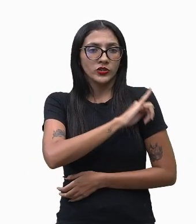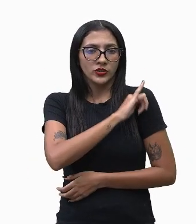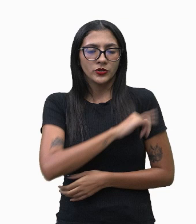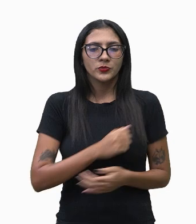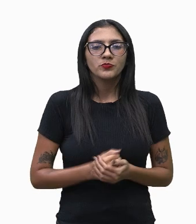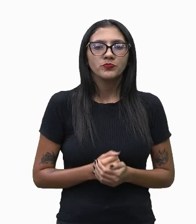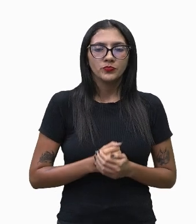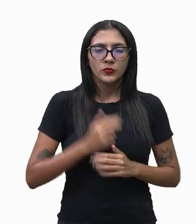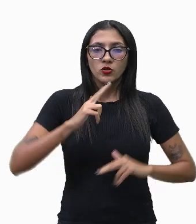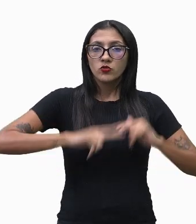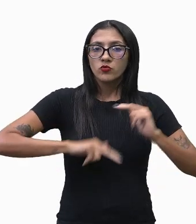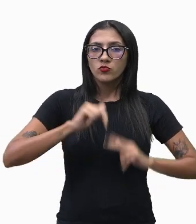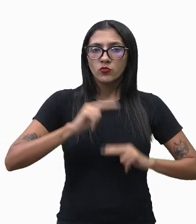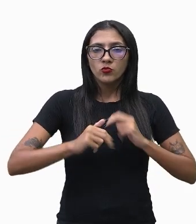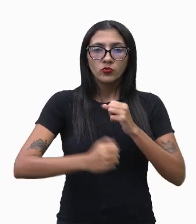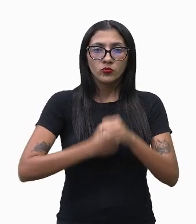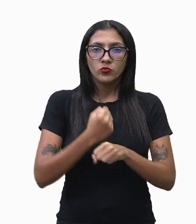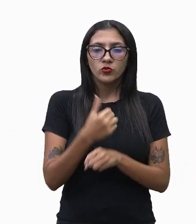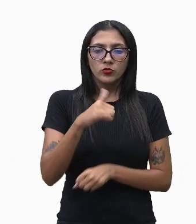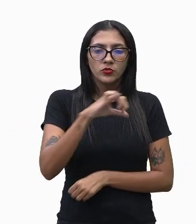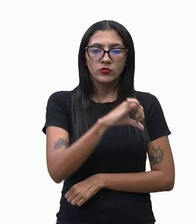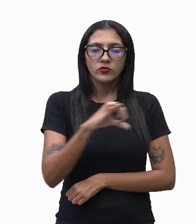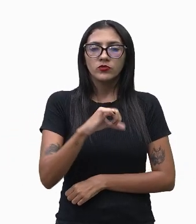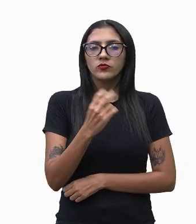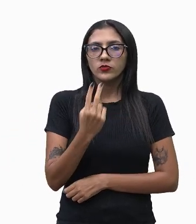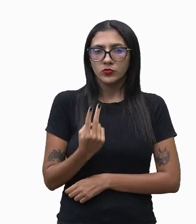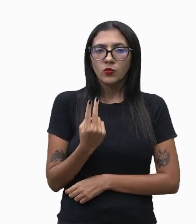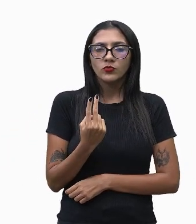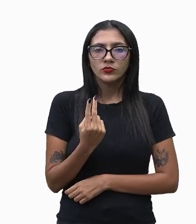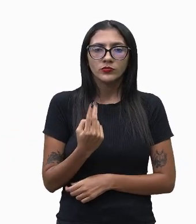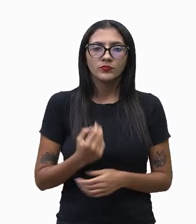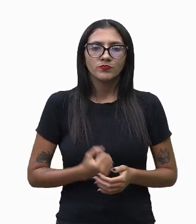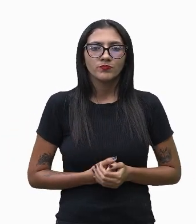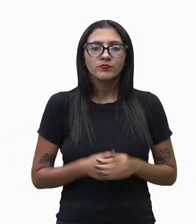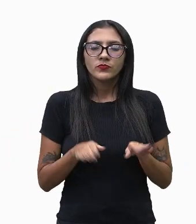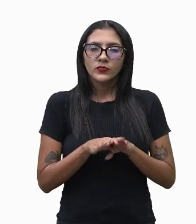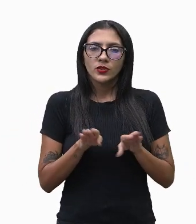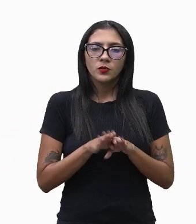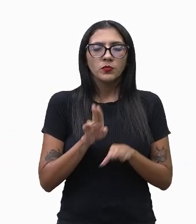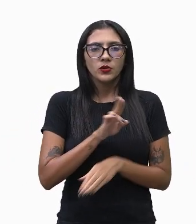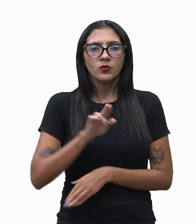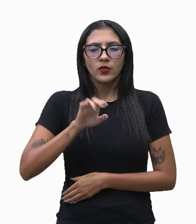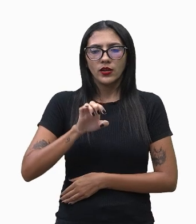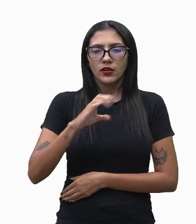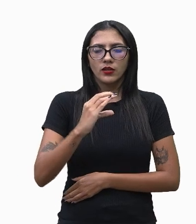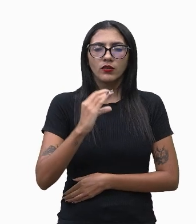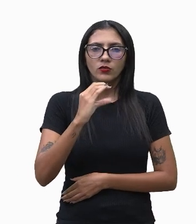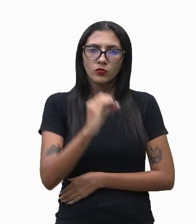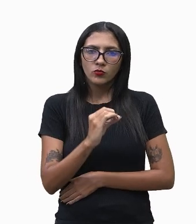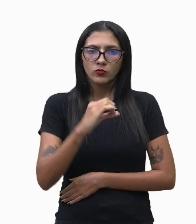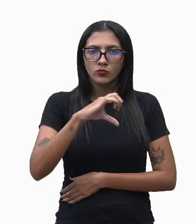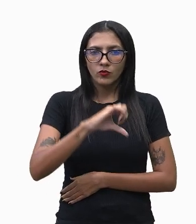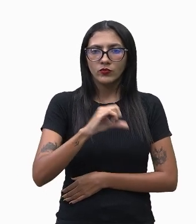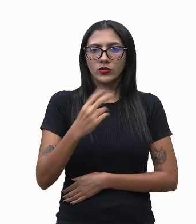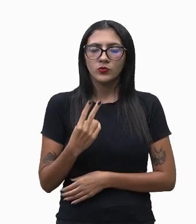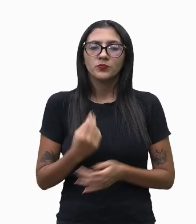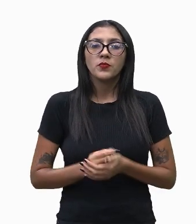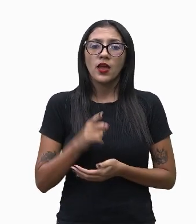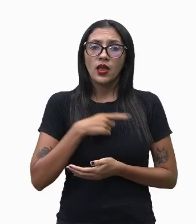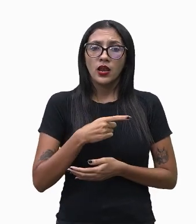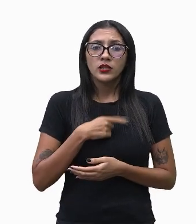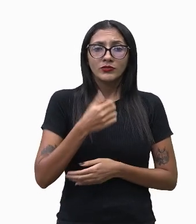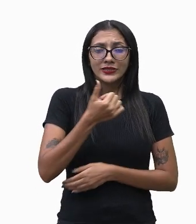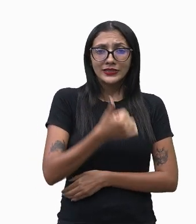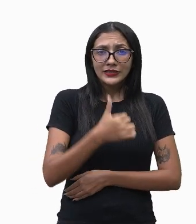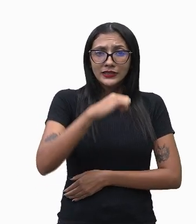de 1992, também conhecida como Eco 92, né? Ela reuniu 179